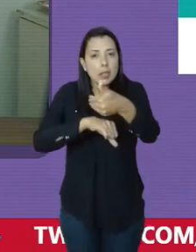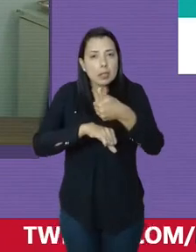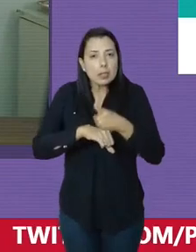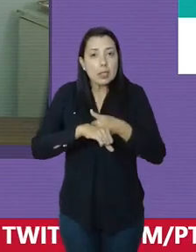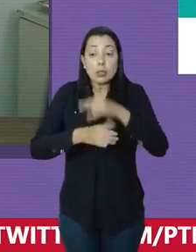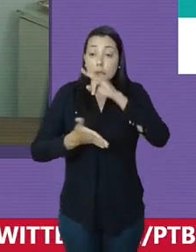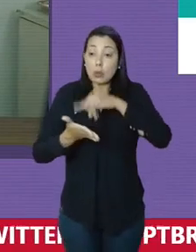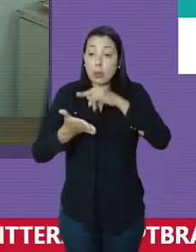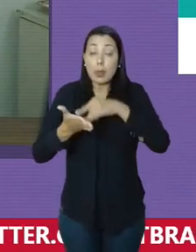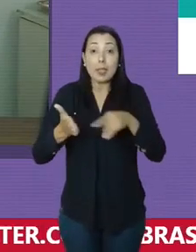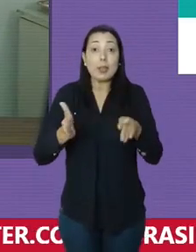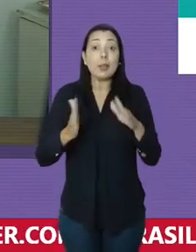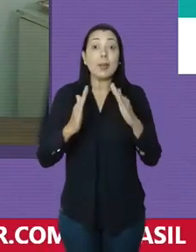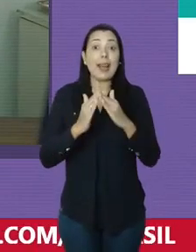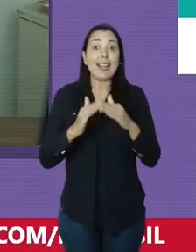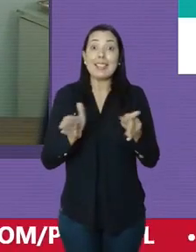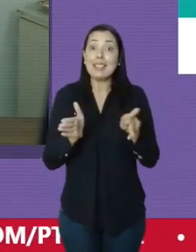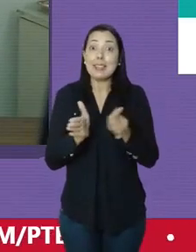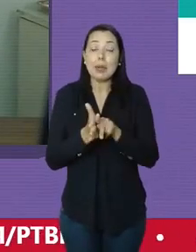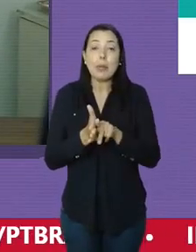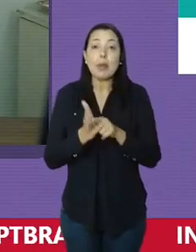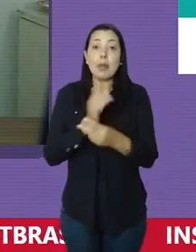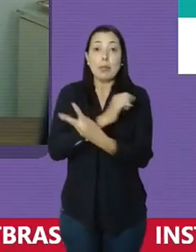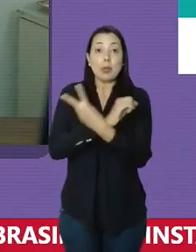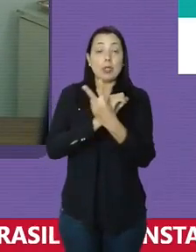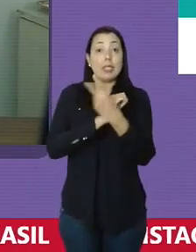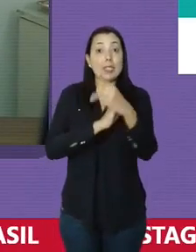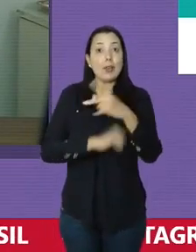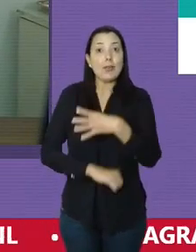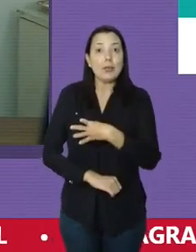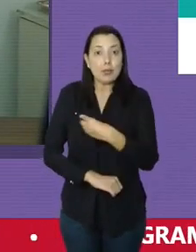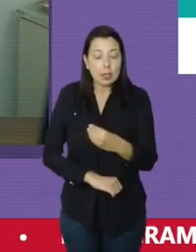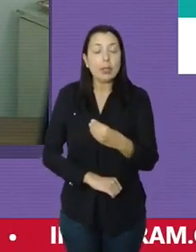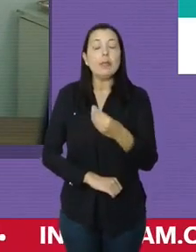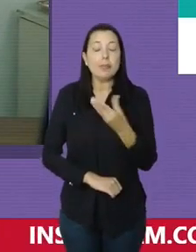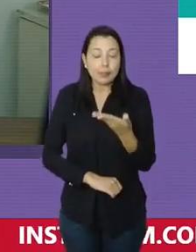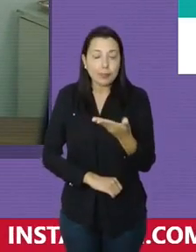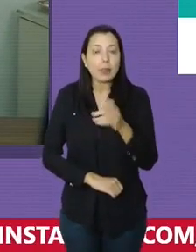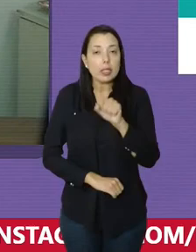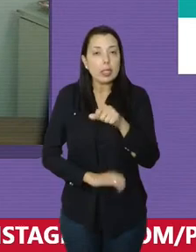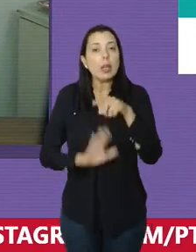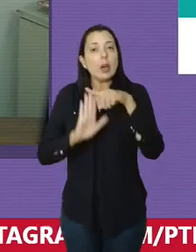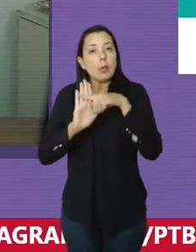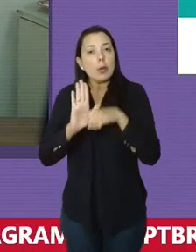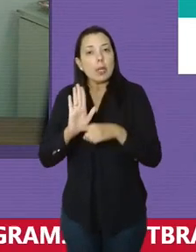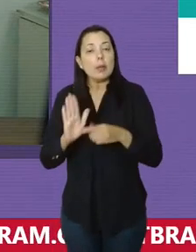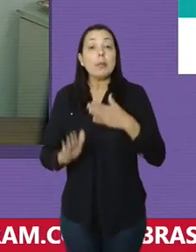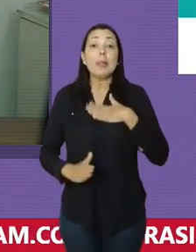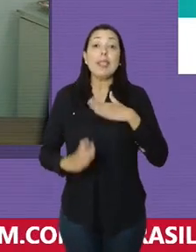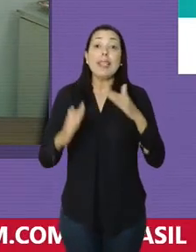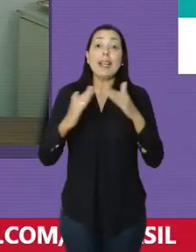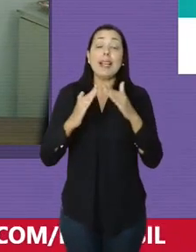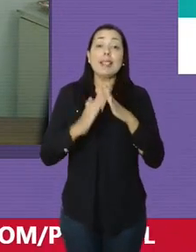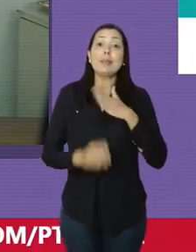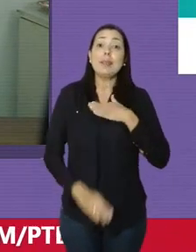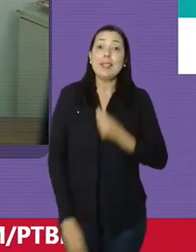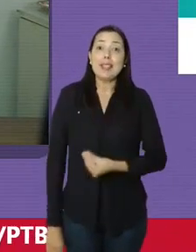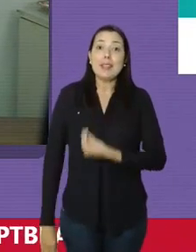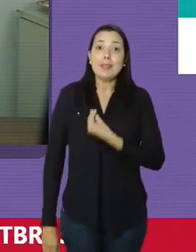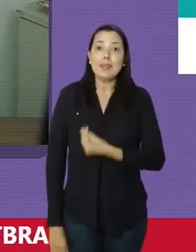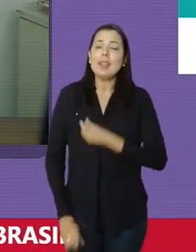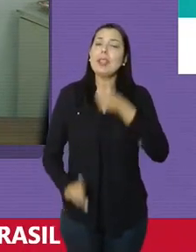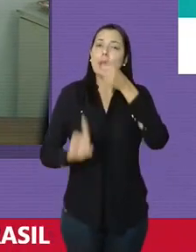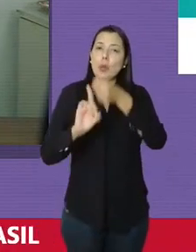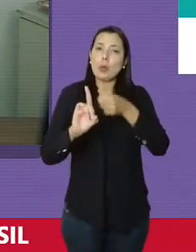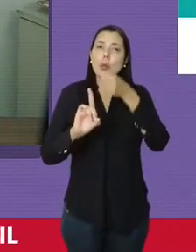titularidade à casa própria para proteger seus filhos, graças ao programa Minha Casa Minha Vida. Lutaram